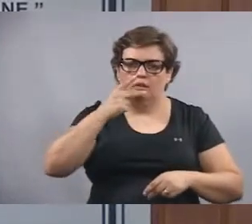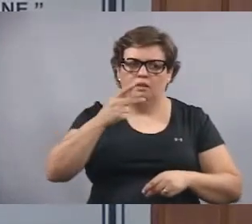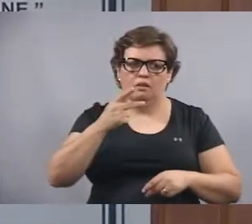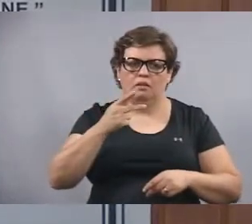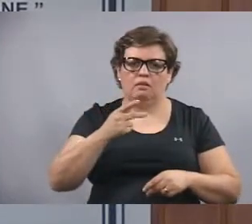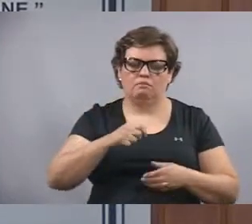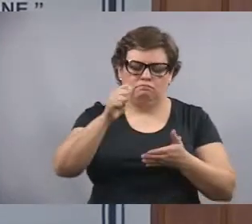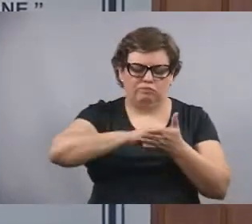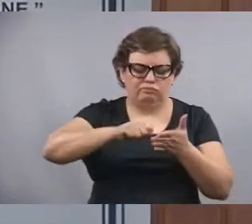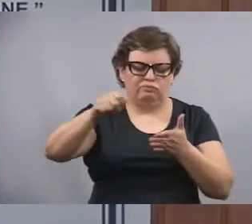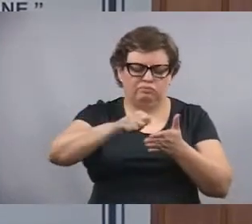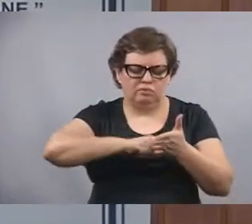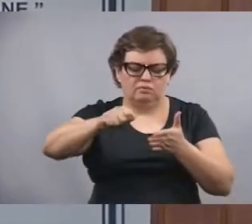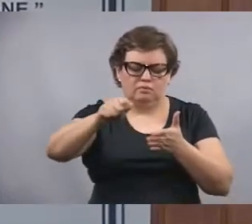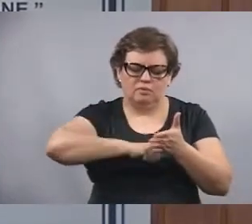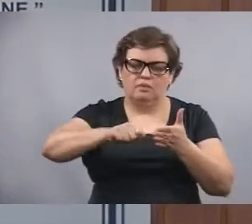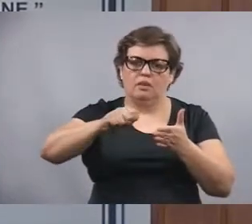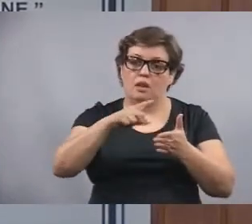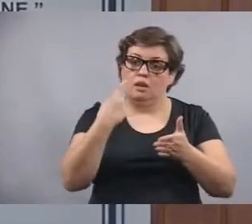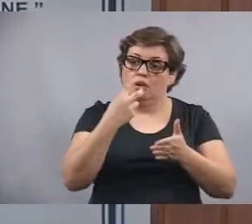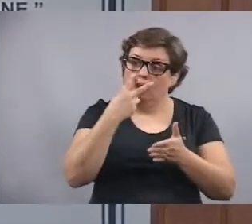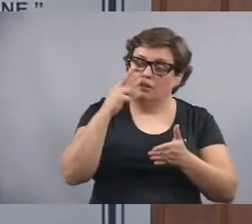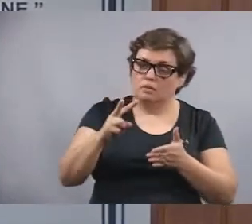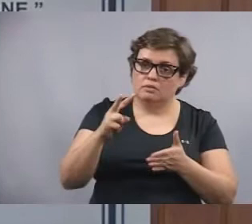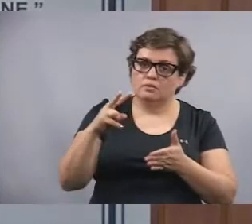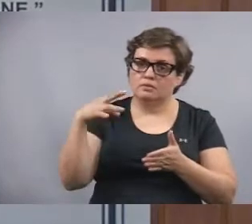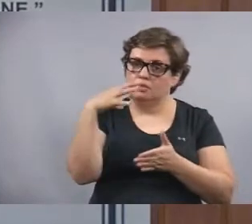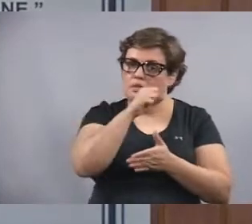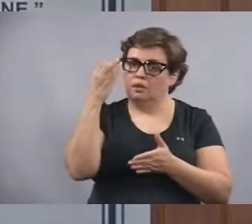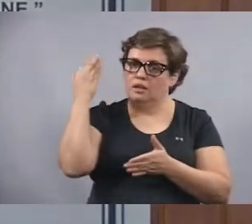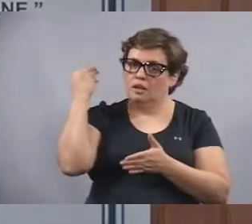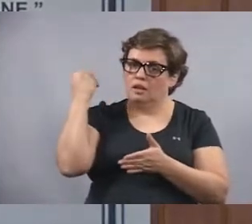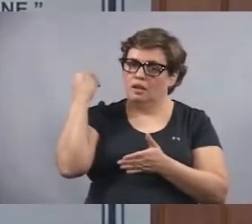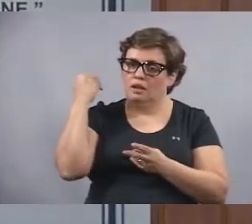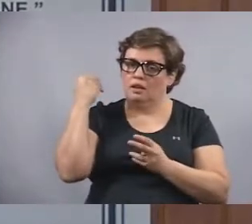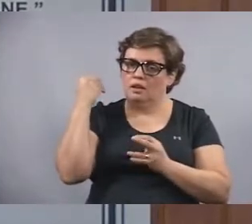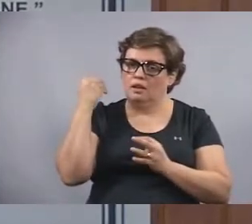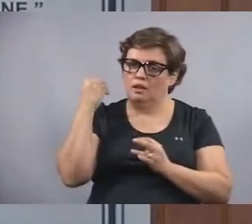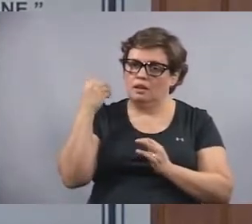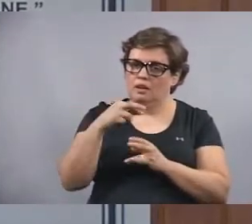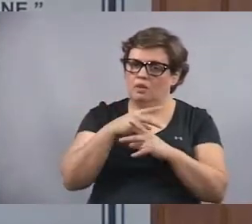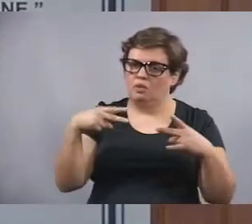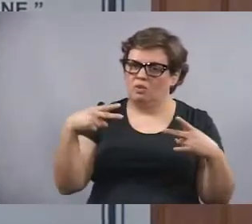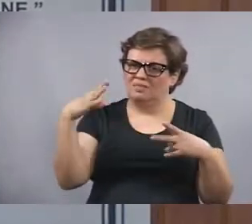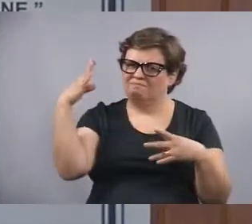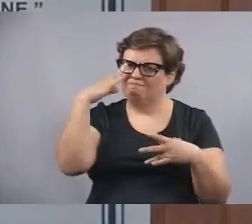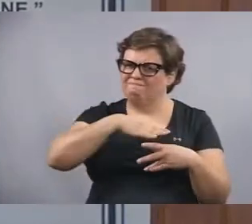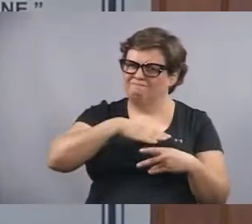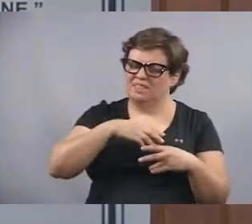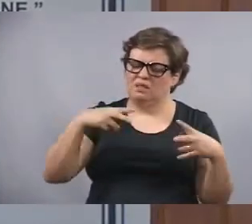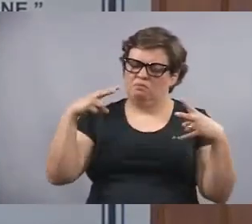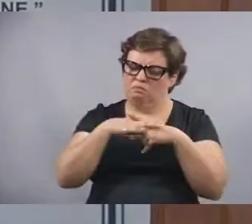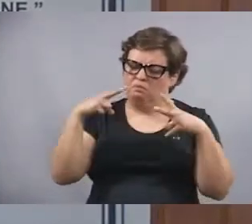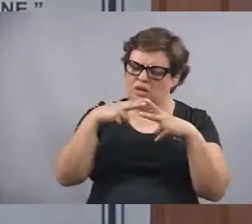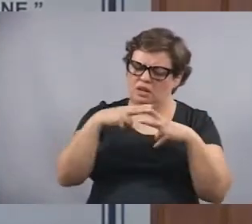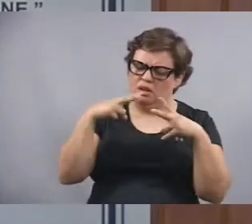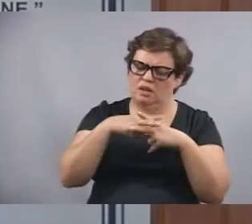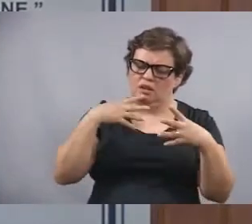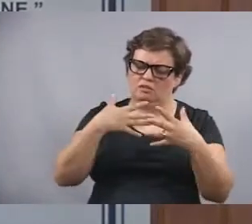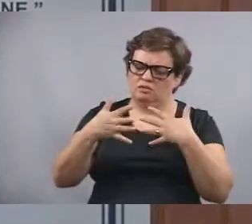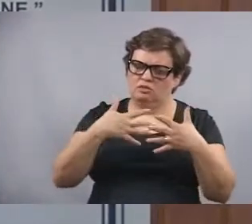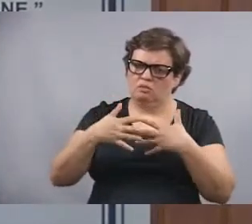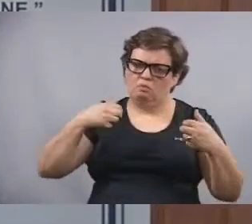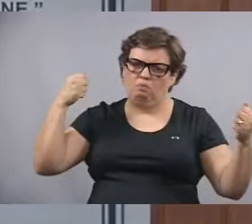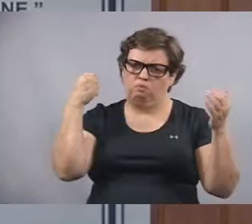baixo assinado acontecendo, nós presenciamos recentemente cenas bárbaras de brigas no terminal,